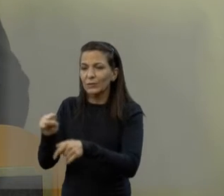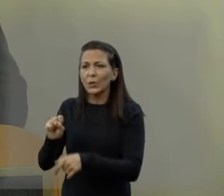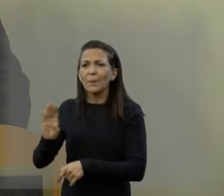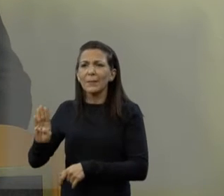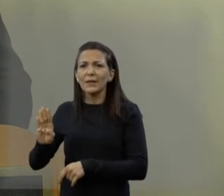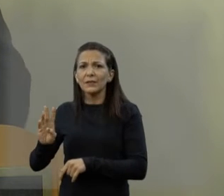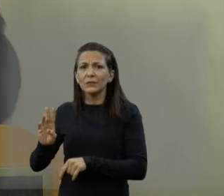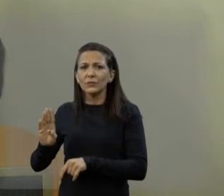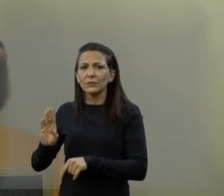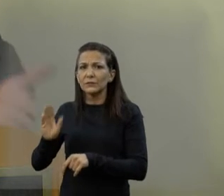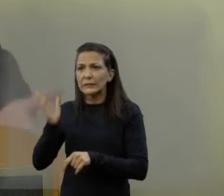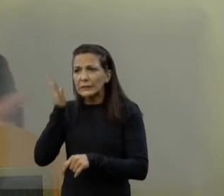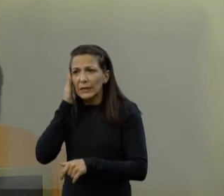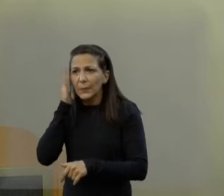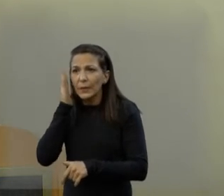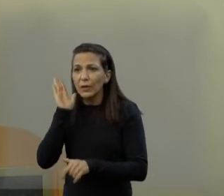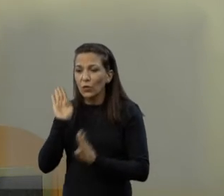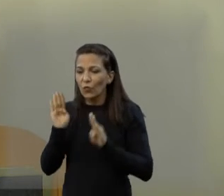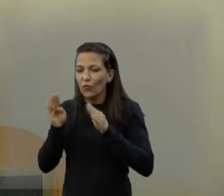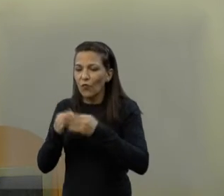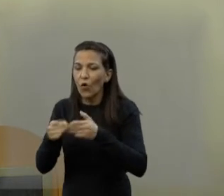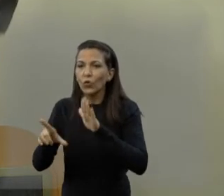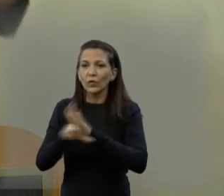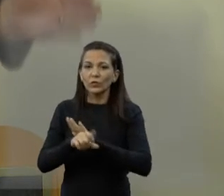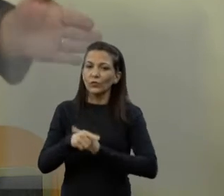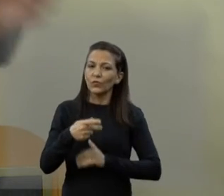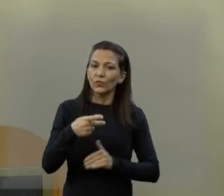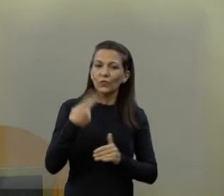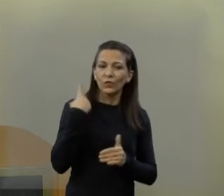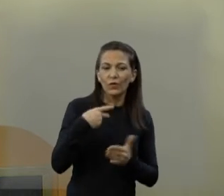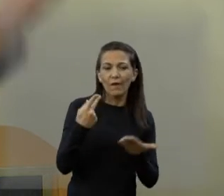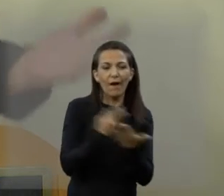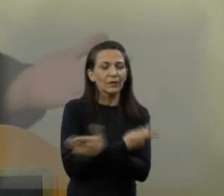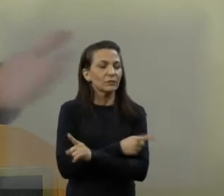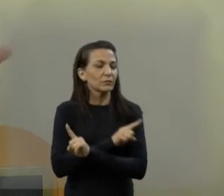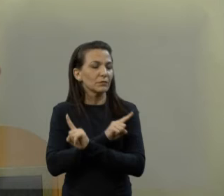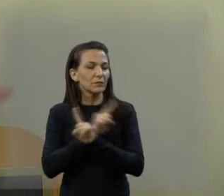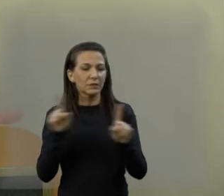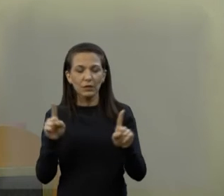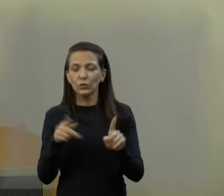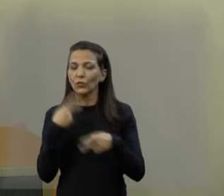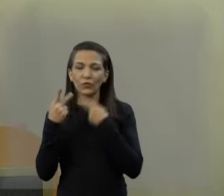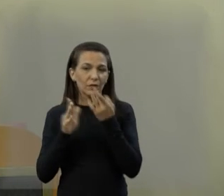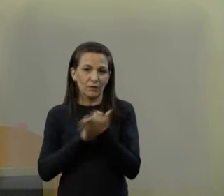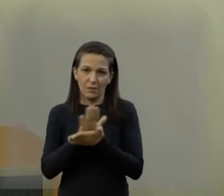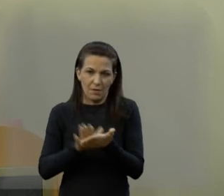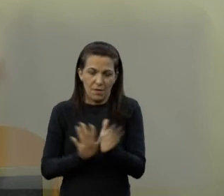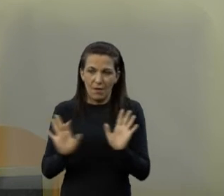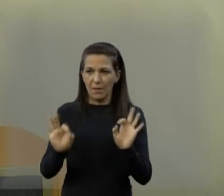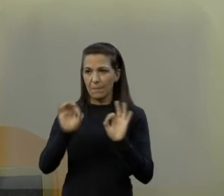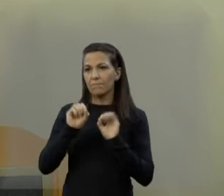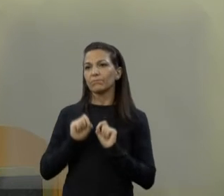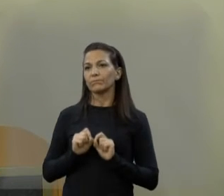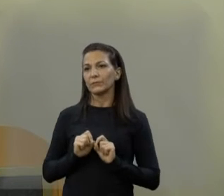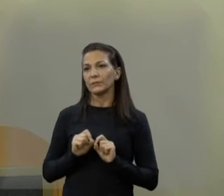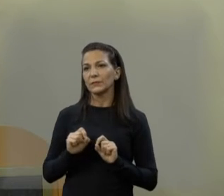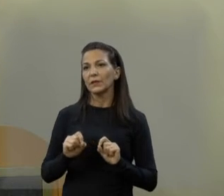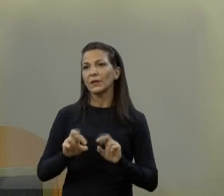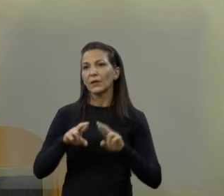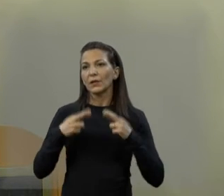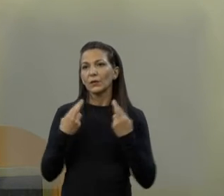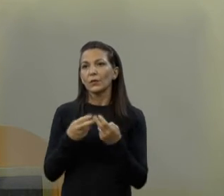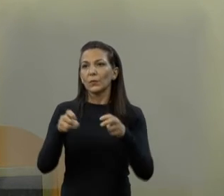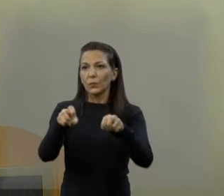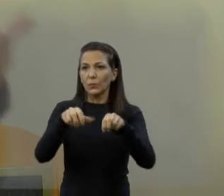nossos olhos temos que de pressionar lei não tô falando cobrador errado Vereador é errado temos que denunciar na lei e temos que fazer uma